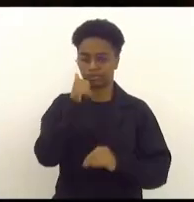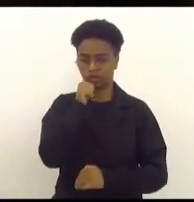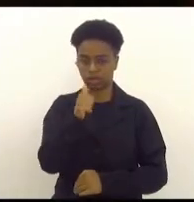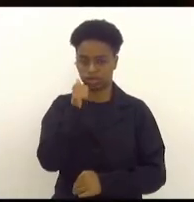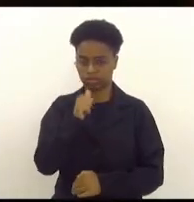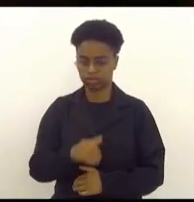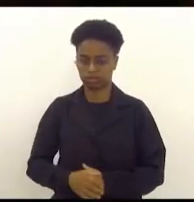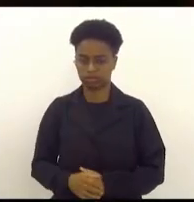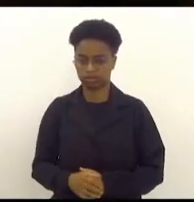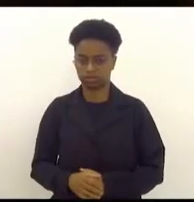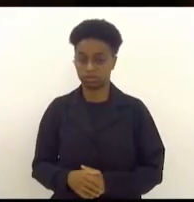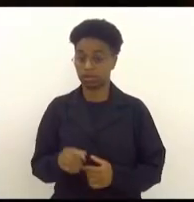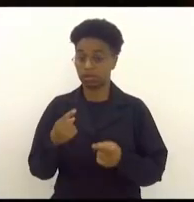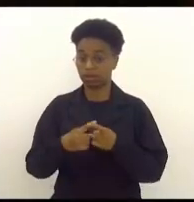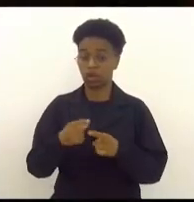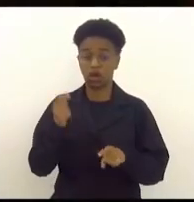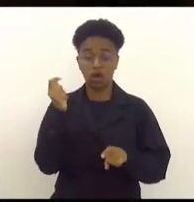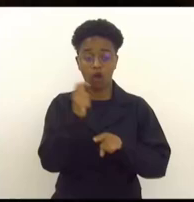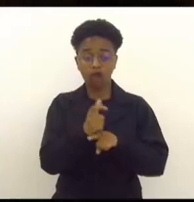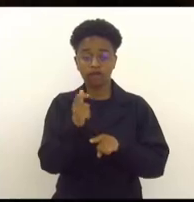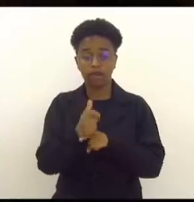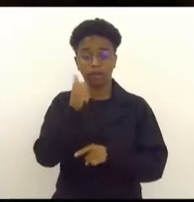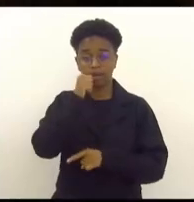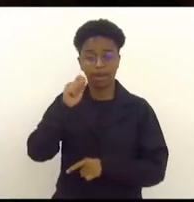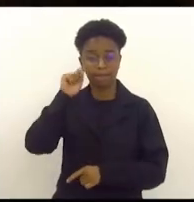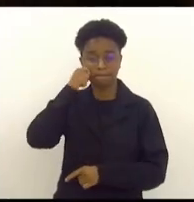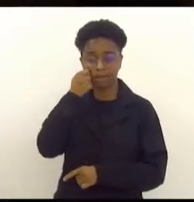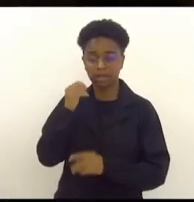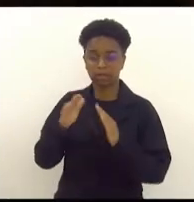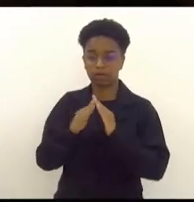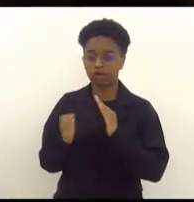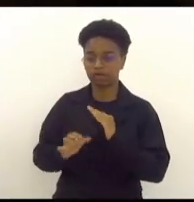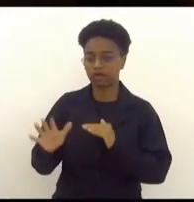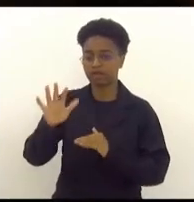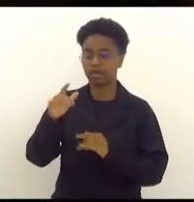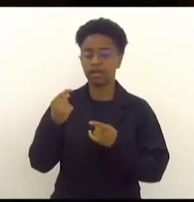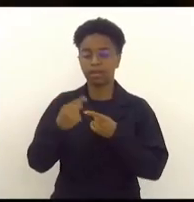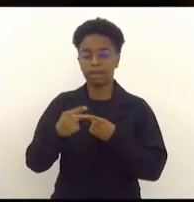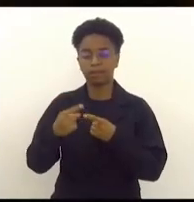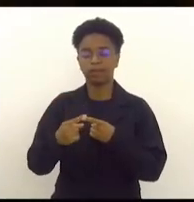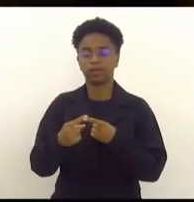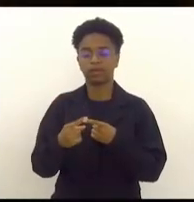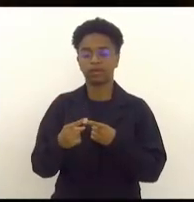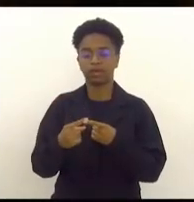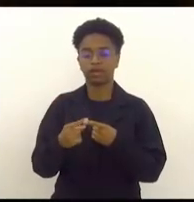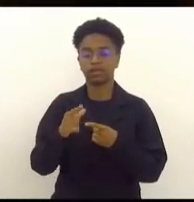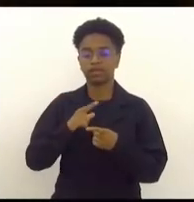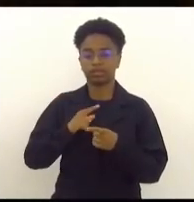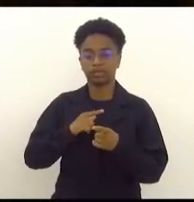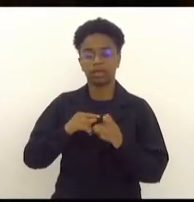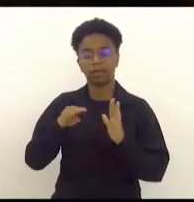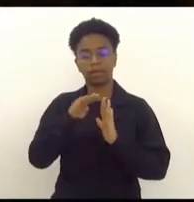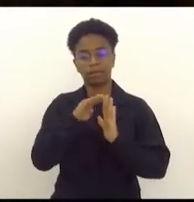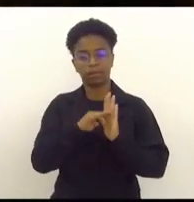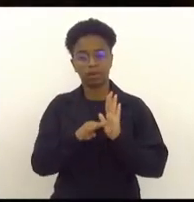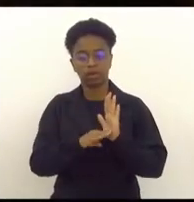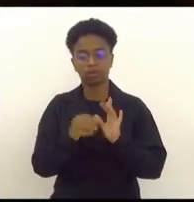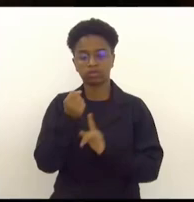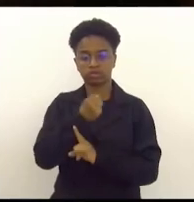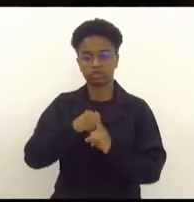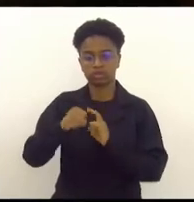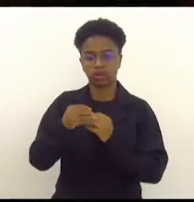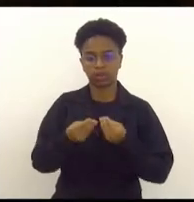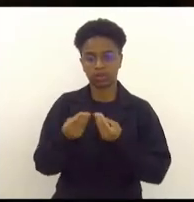o prefeito ofende uma mulher preta favelada que estava ali a mercê de um programa da entrega de um programa social